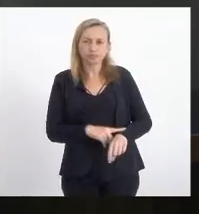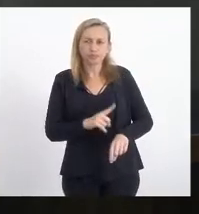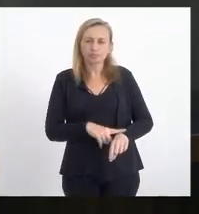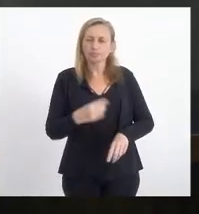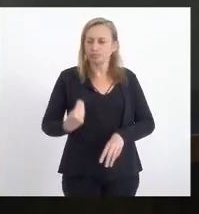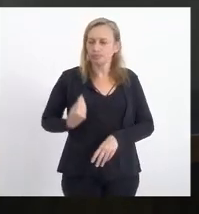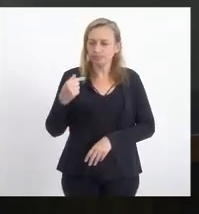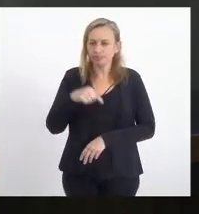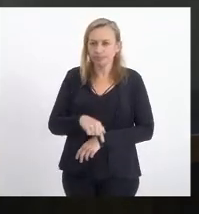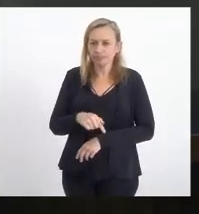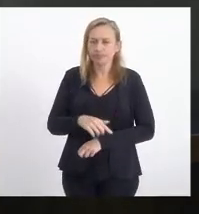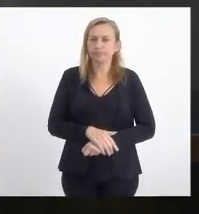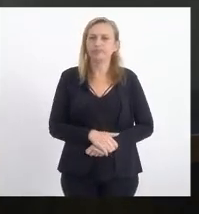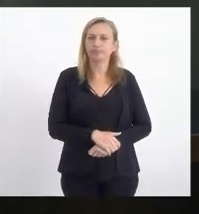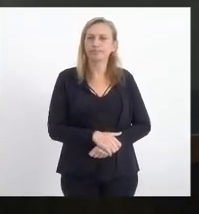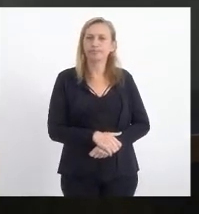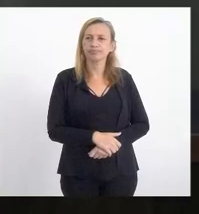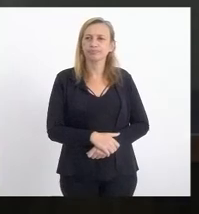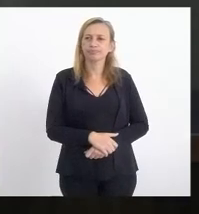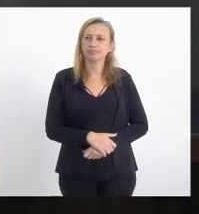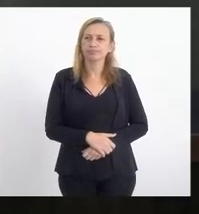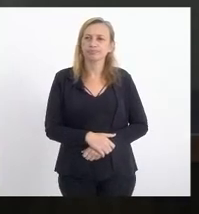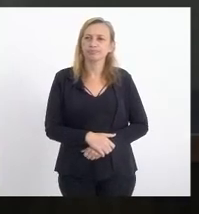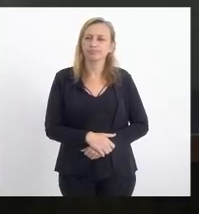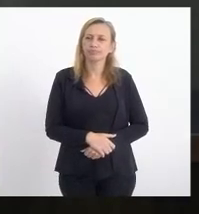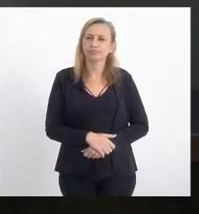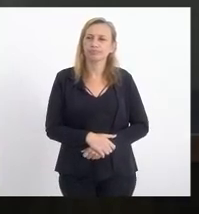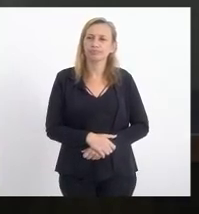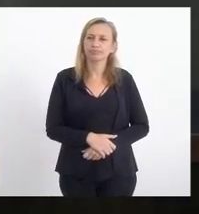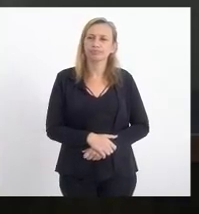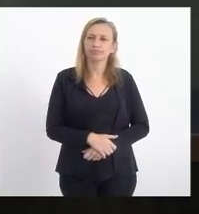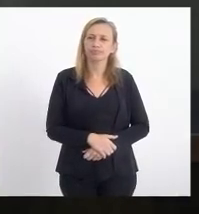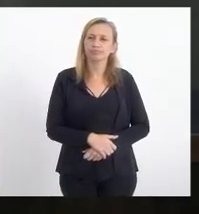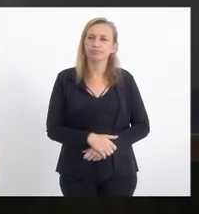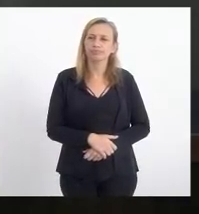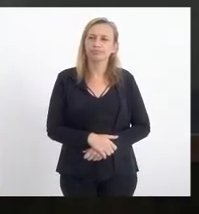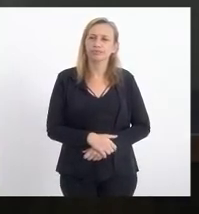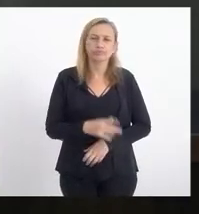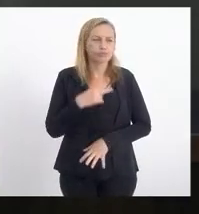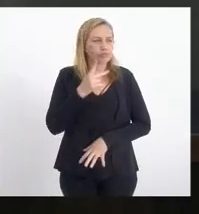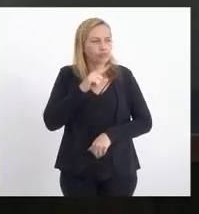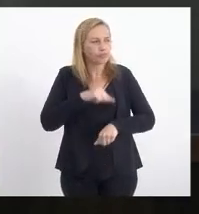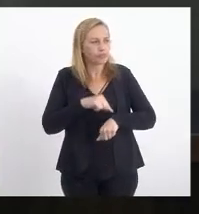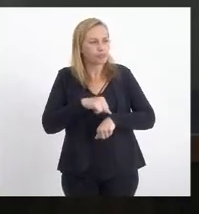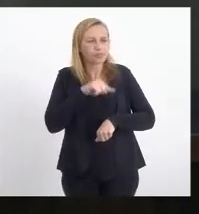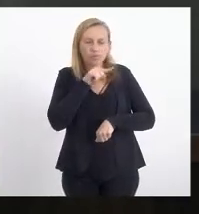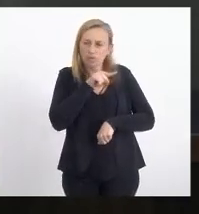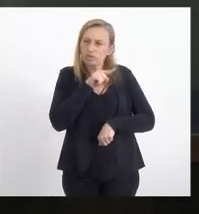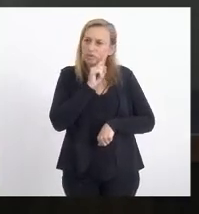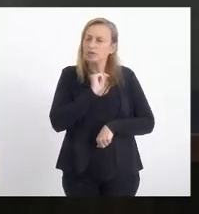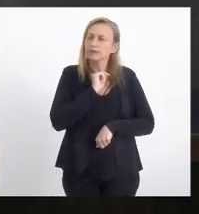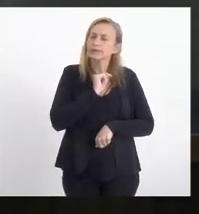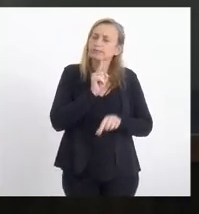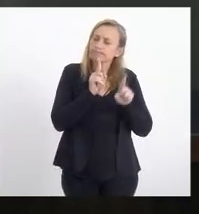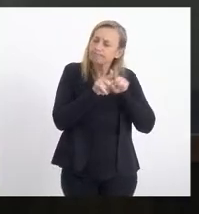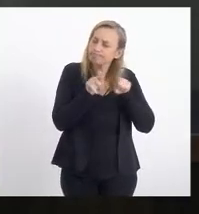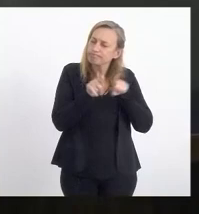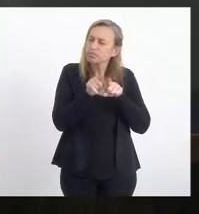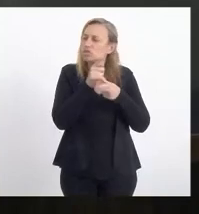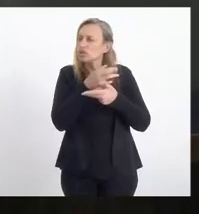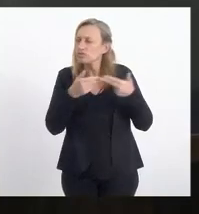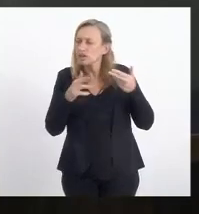estiveram aqui presente e eu faço exercício porque naquele momento também em